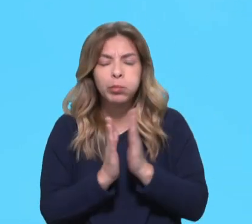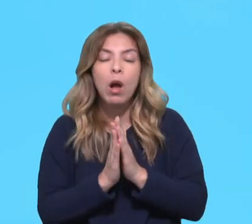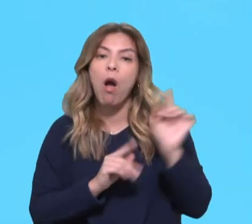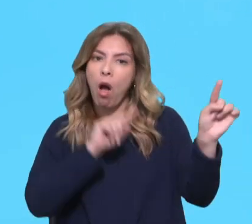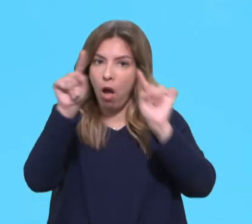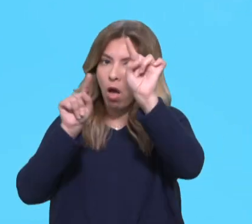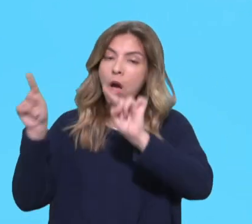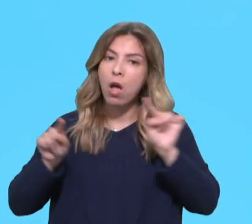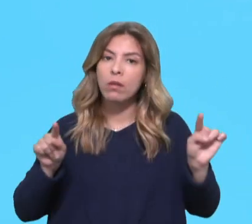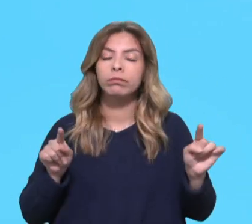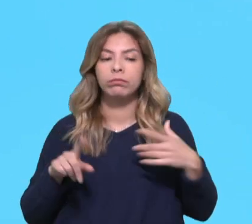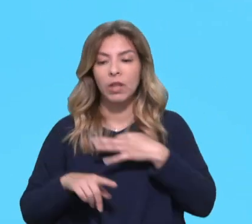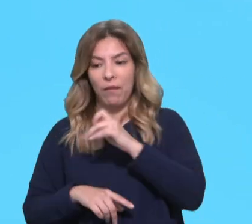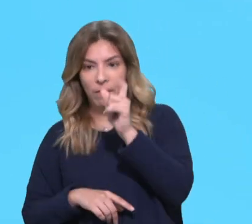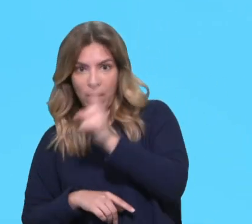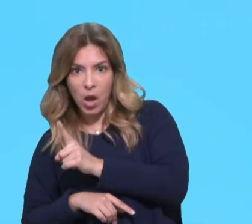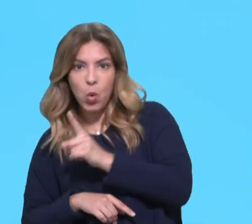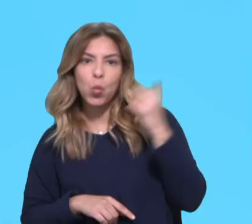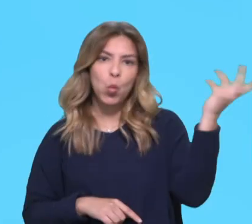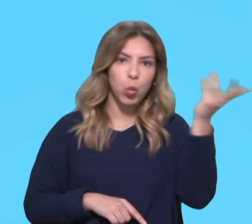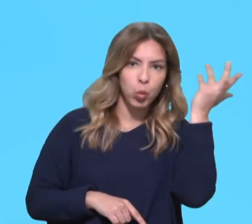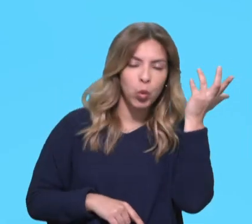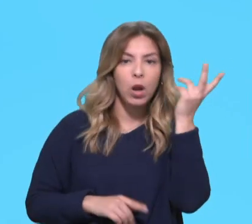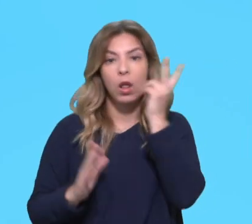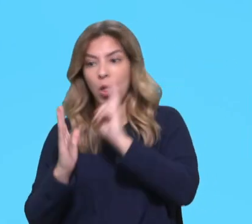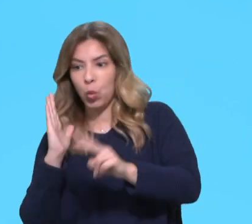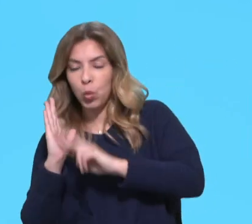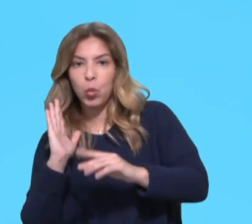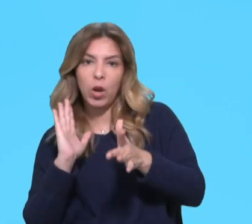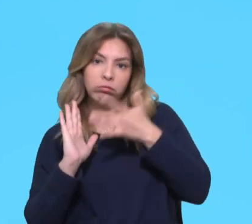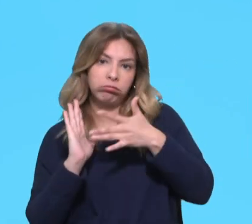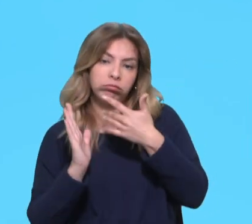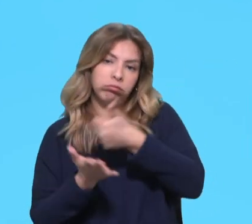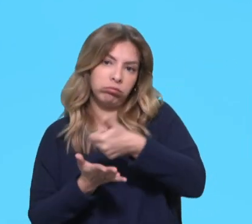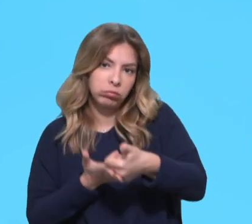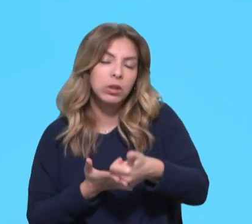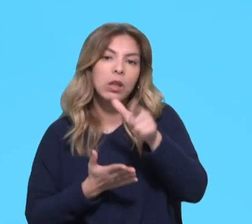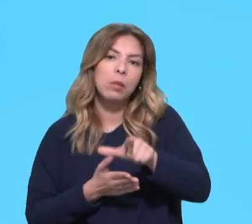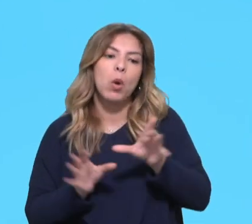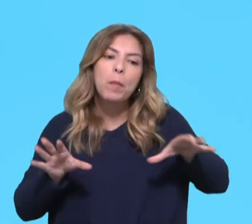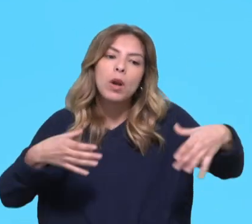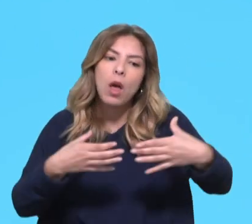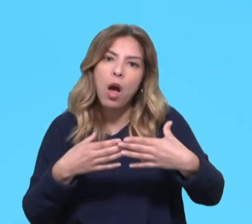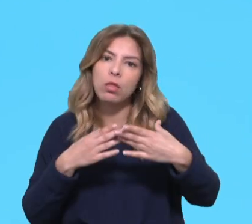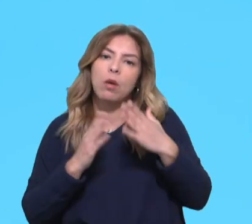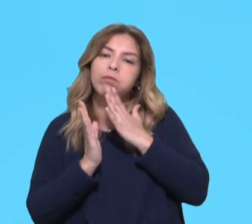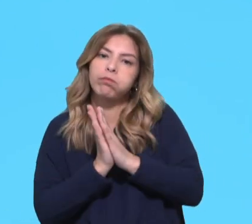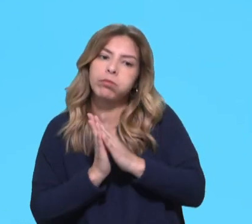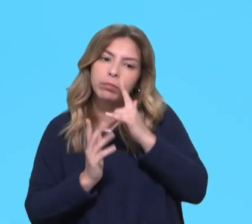aliança entre fé e cultura, liturgia cristã e celebração comunitária da identidade de um